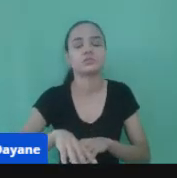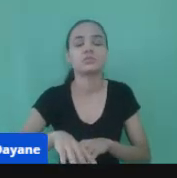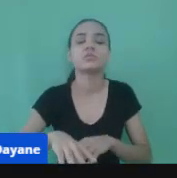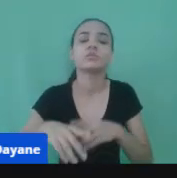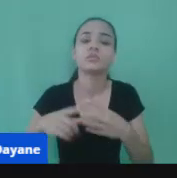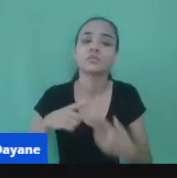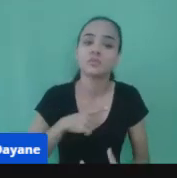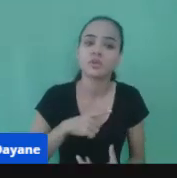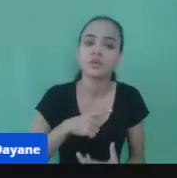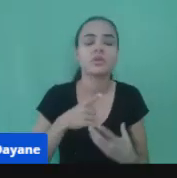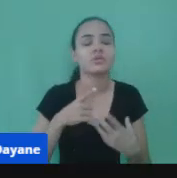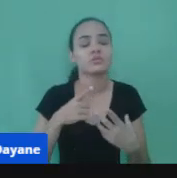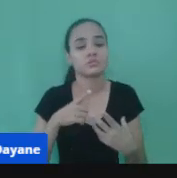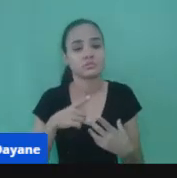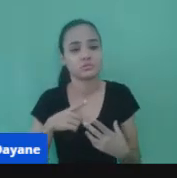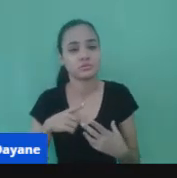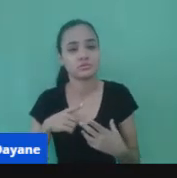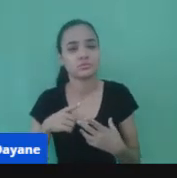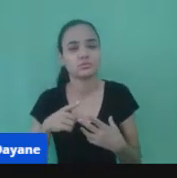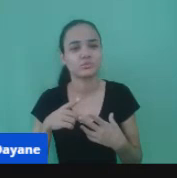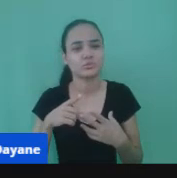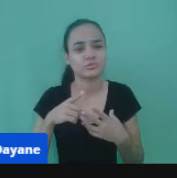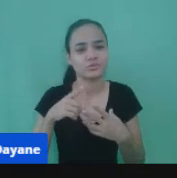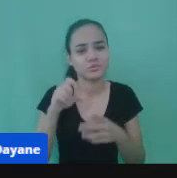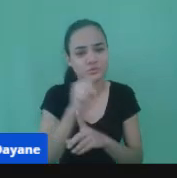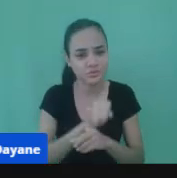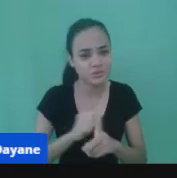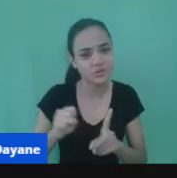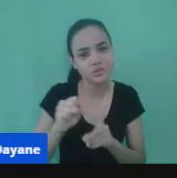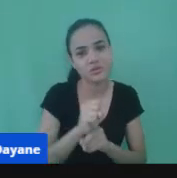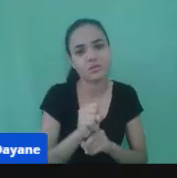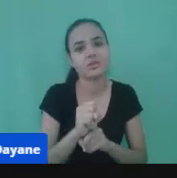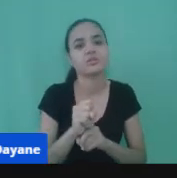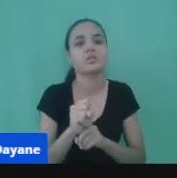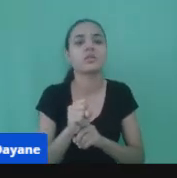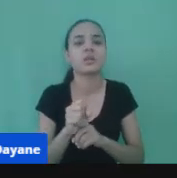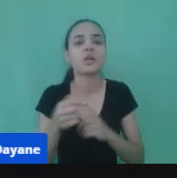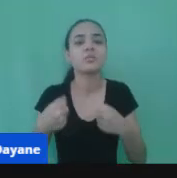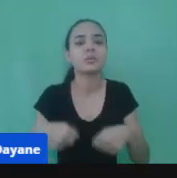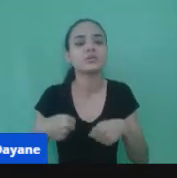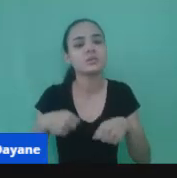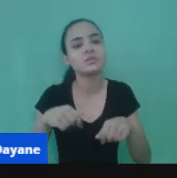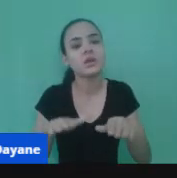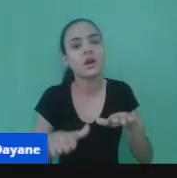né, um certo equilíbrio, né? Aqui a gente quase pode ver essa